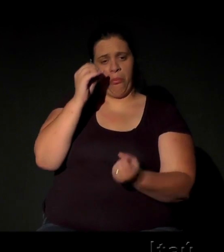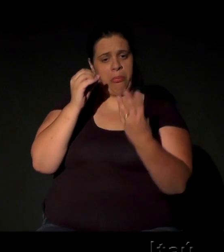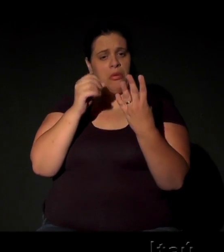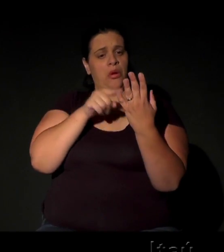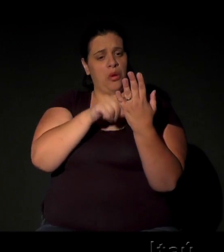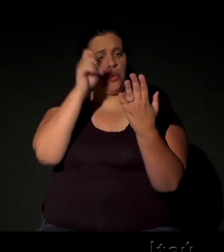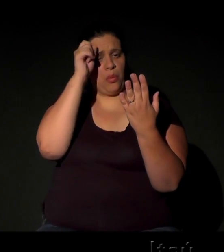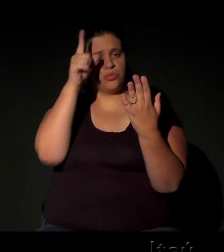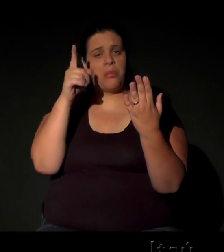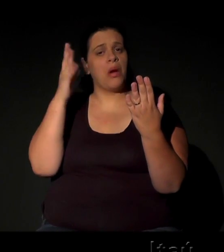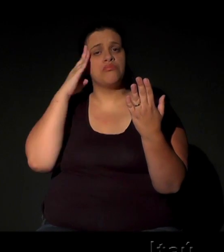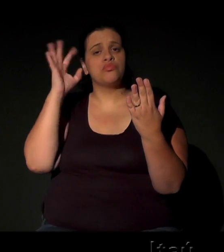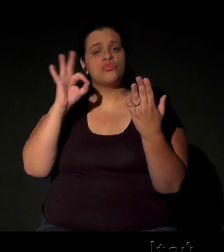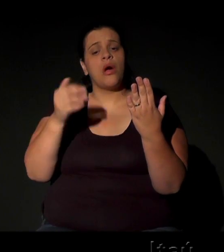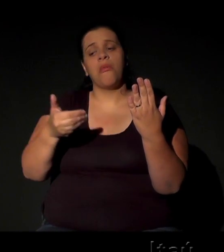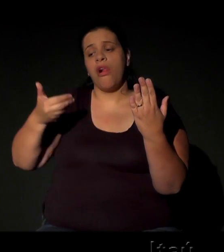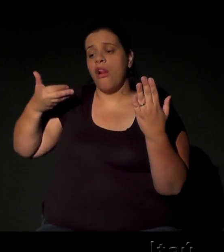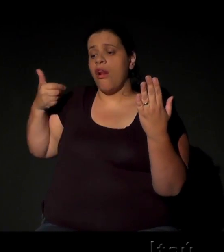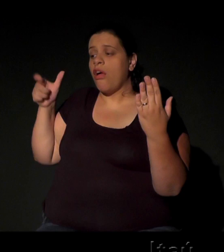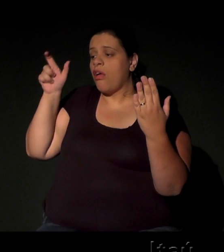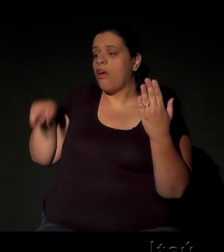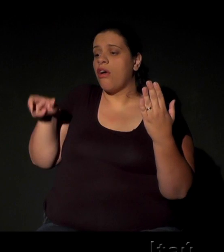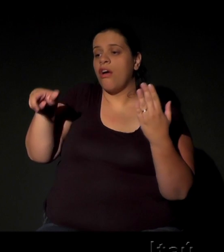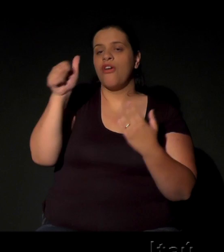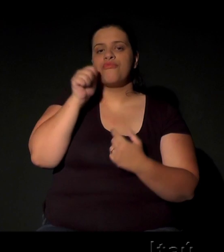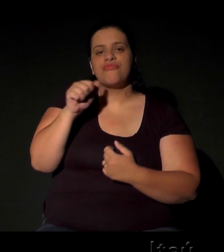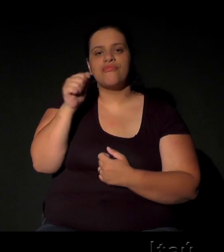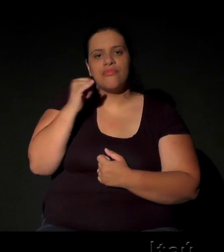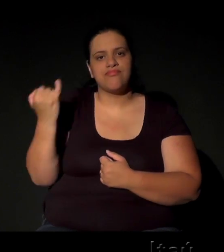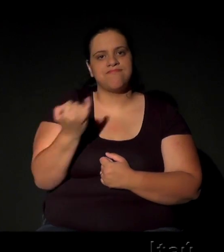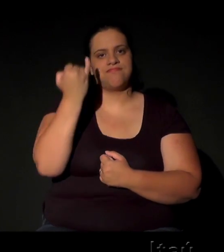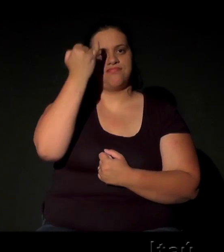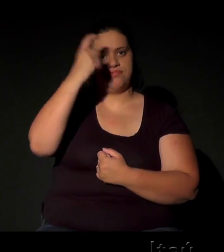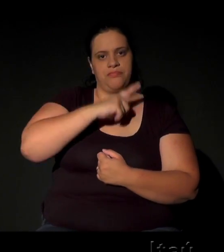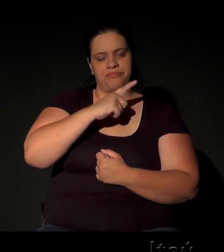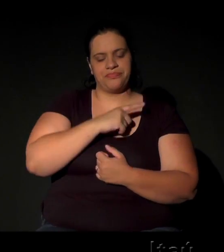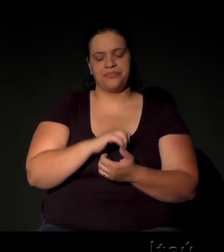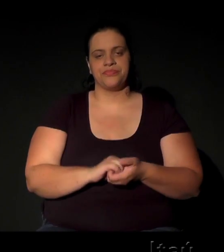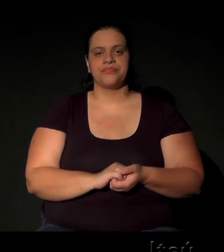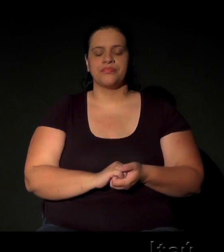lugares né o quanto que o papel dessas mulheres é extremamente importante